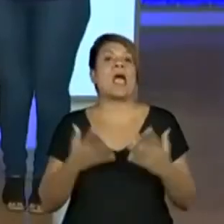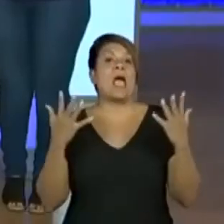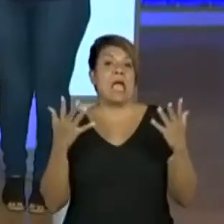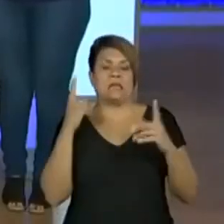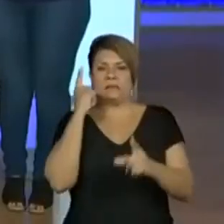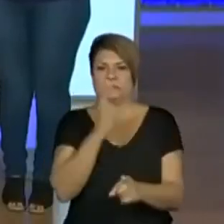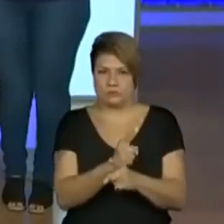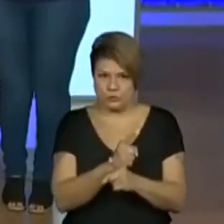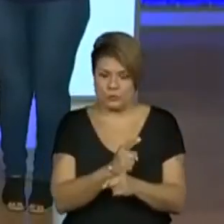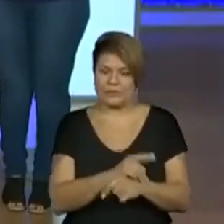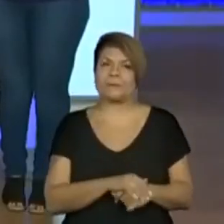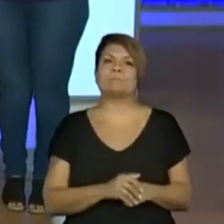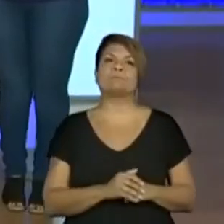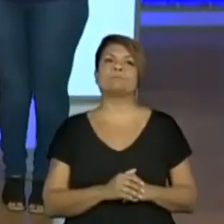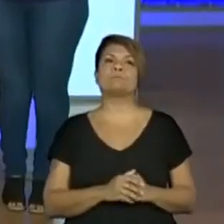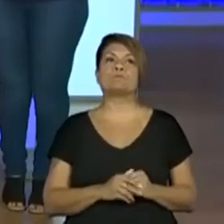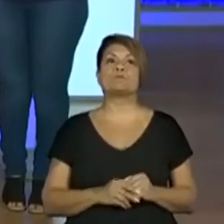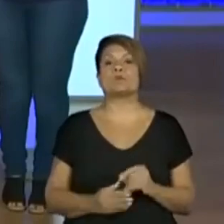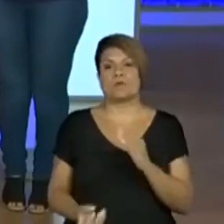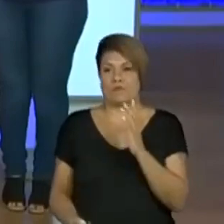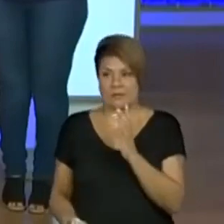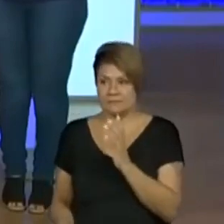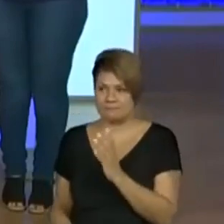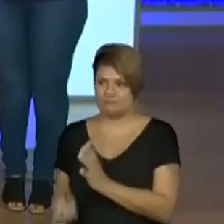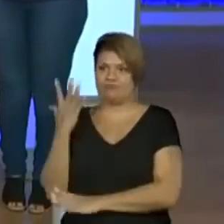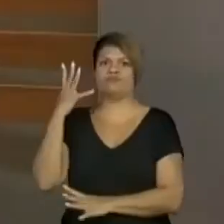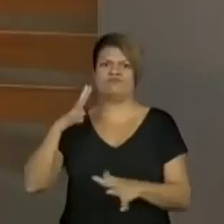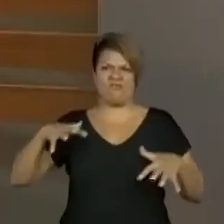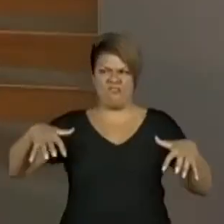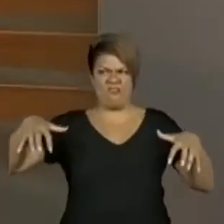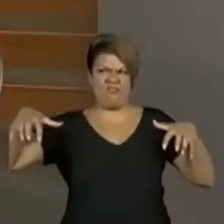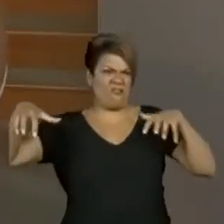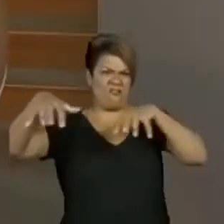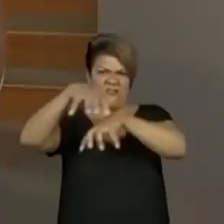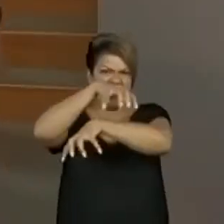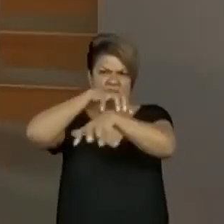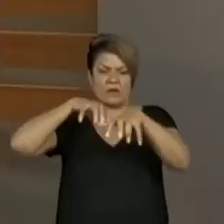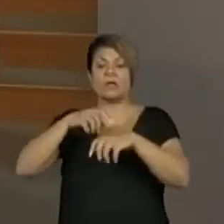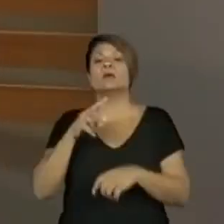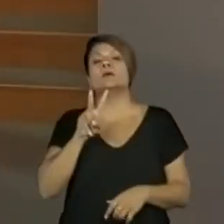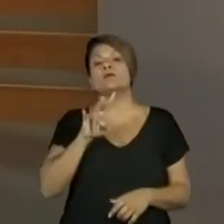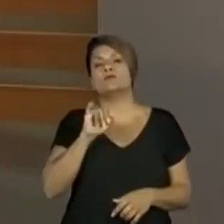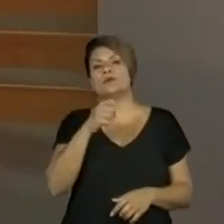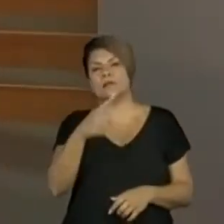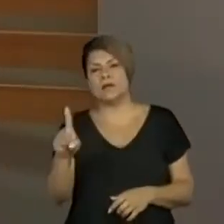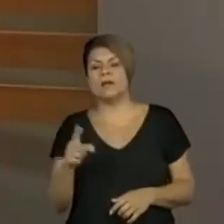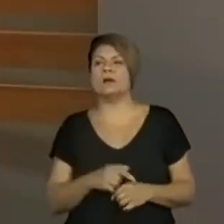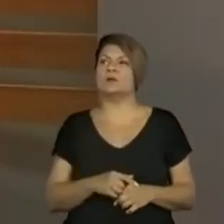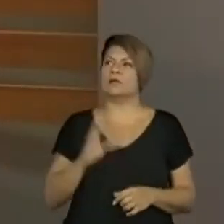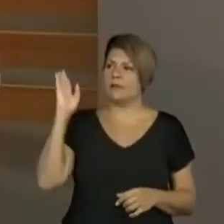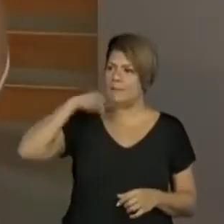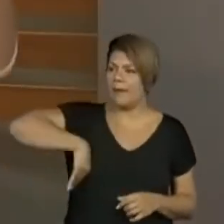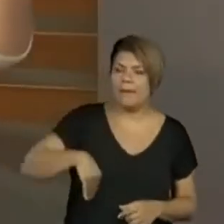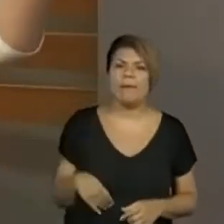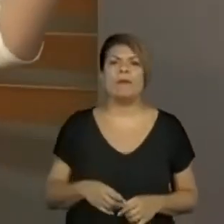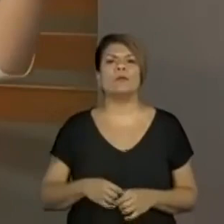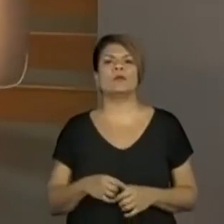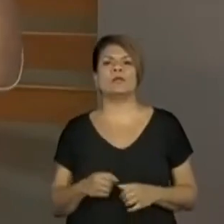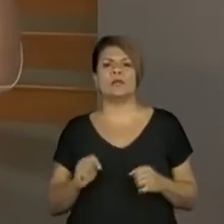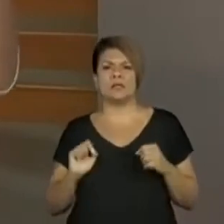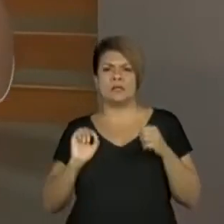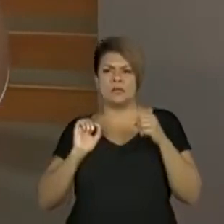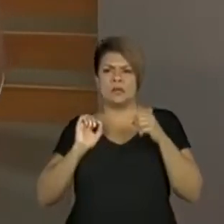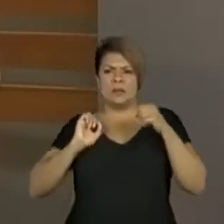que ele vai aparecer para assombrar. Vilão, então noturno a gente pode dizer que ele é vilão, malvado, que ele assombra, que